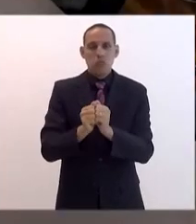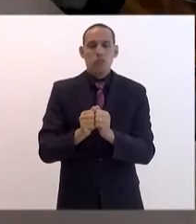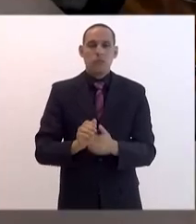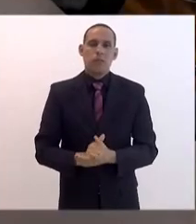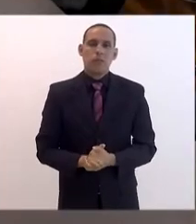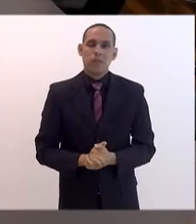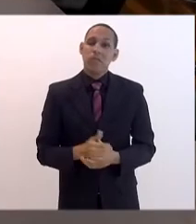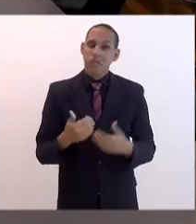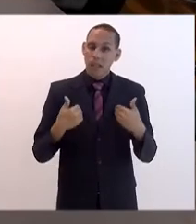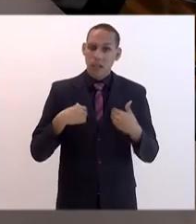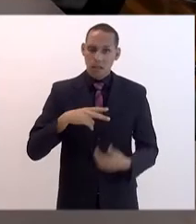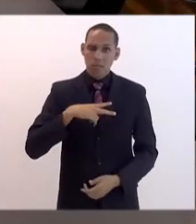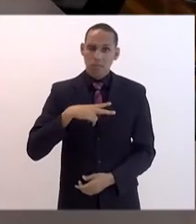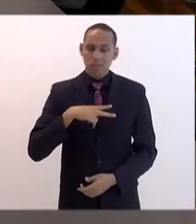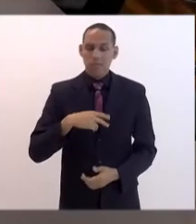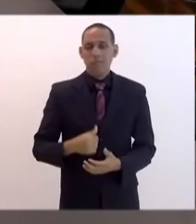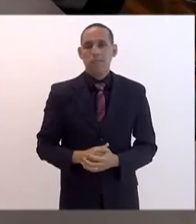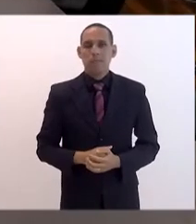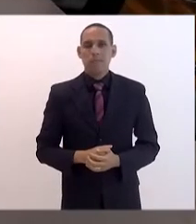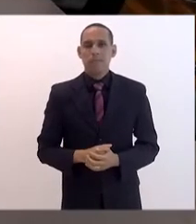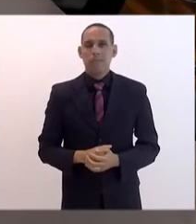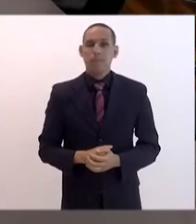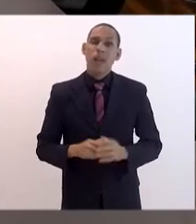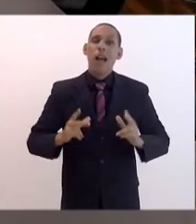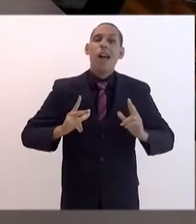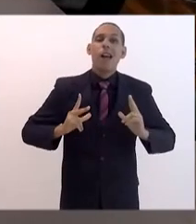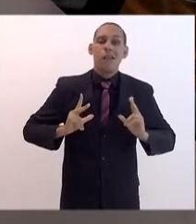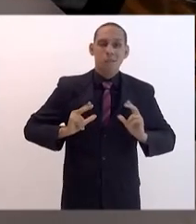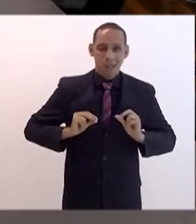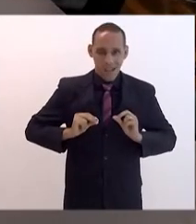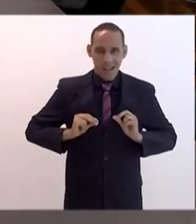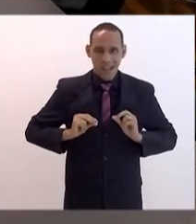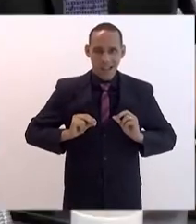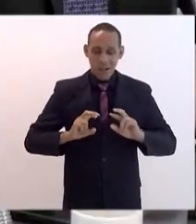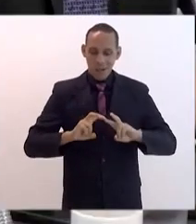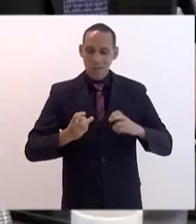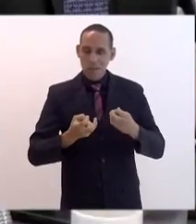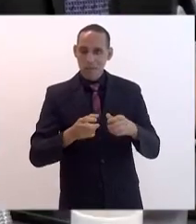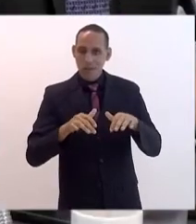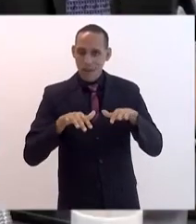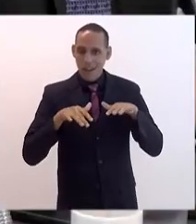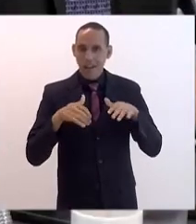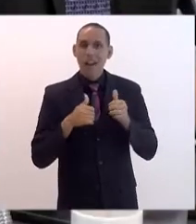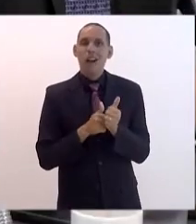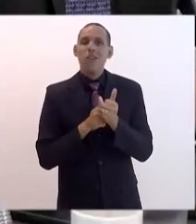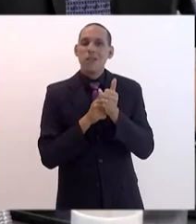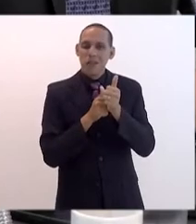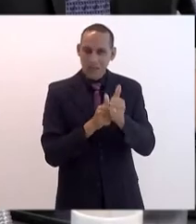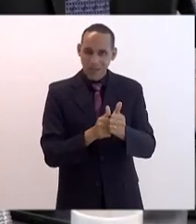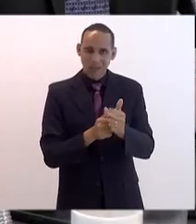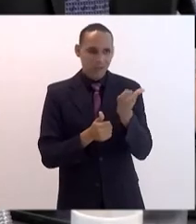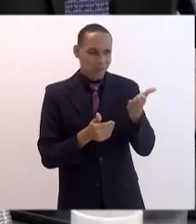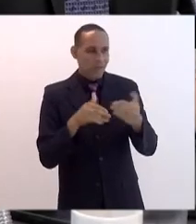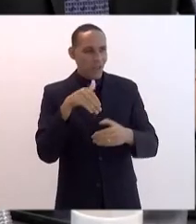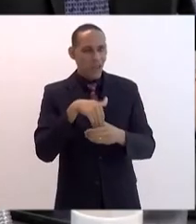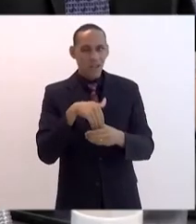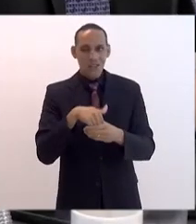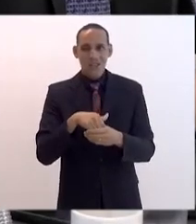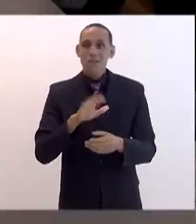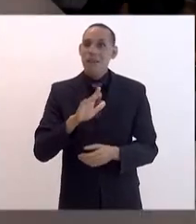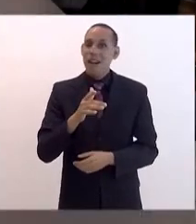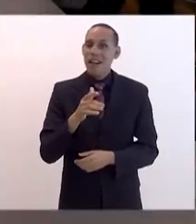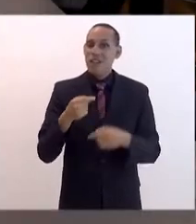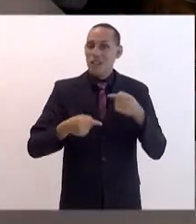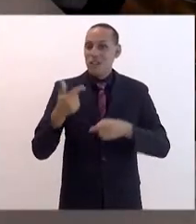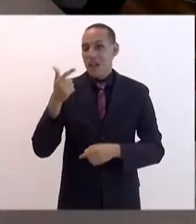eu, particularmente, no mérito em plenário, acompanharei Vossa Excelência. Mas isso é uma